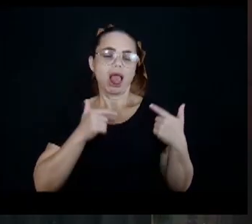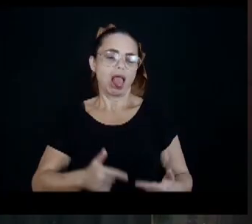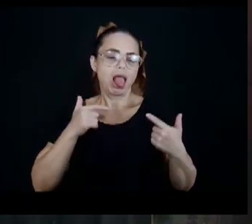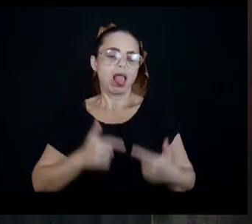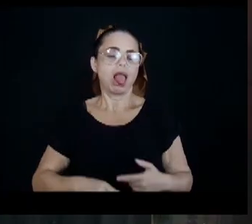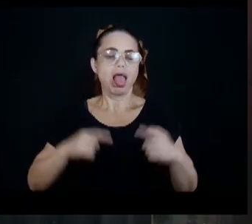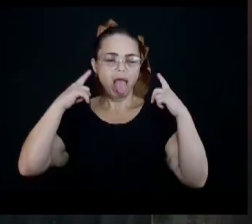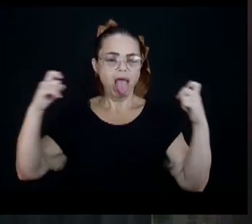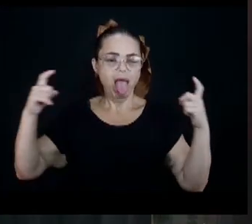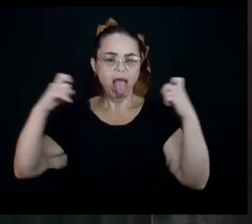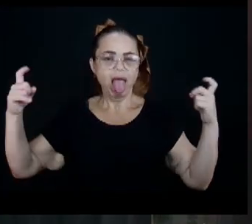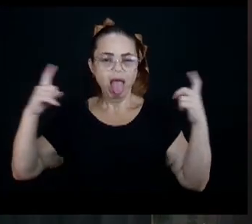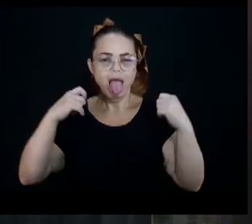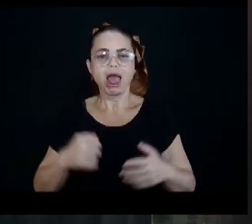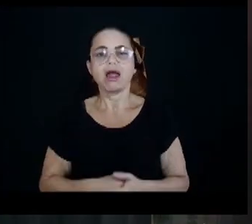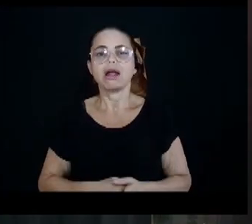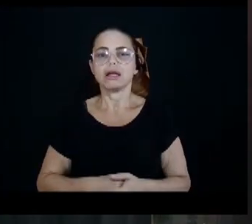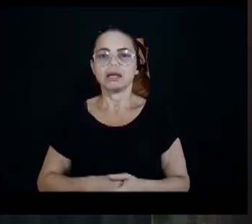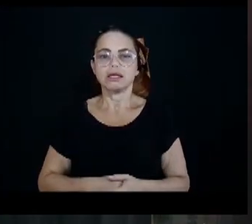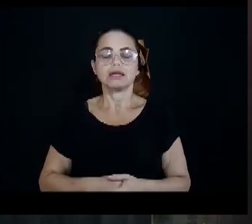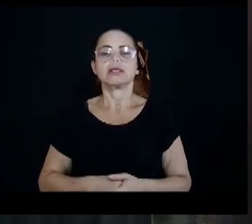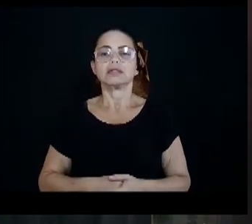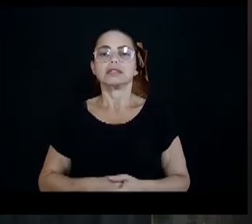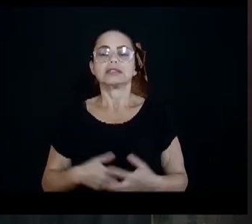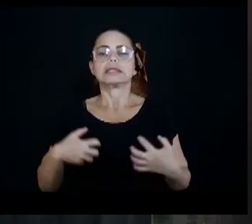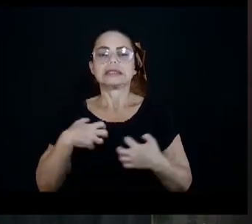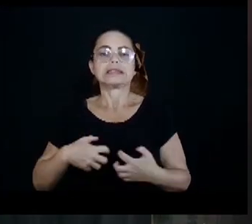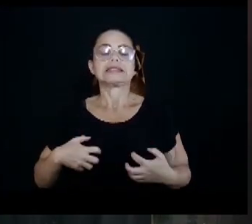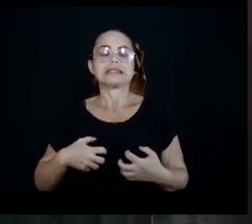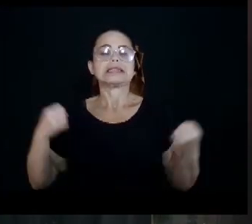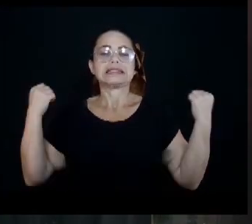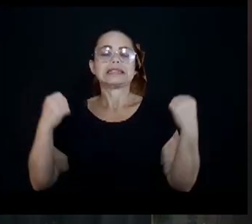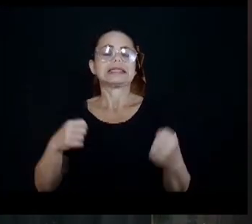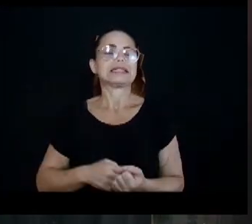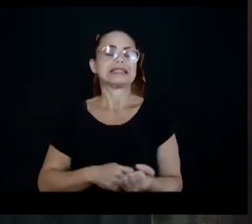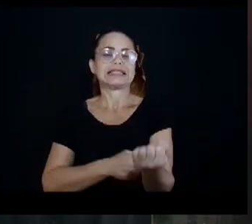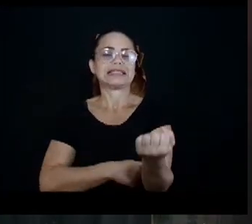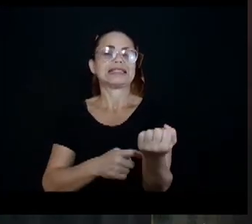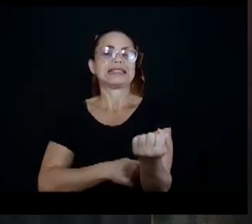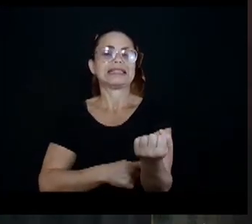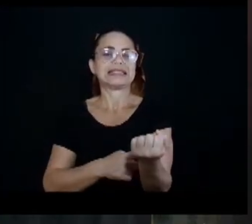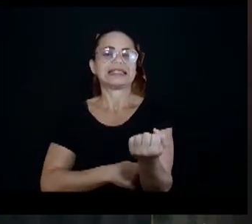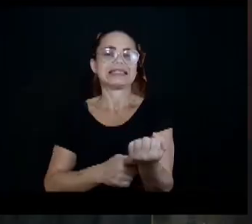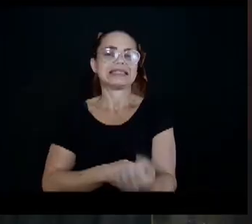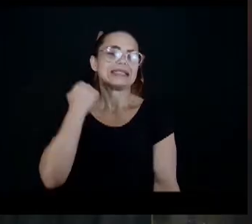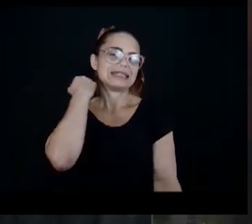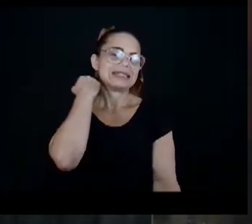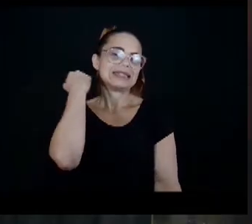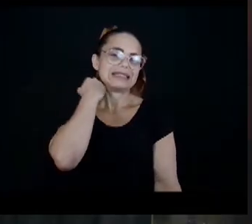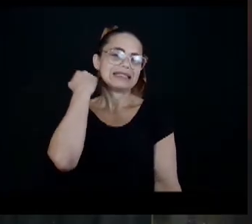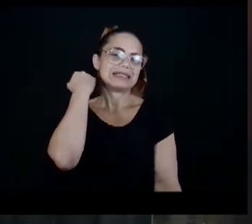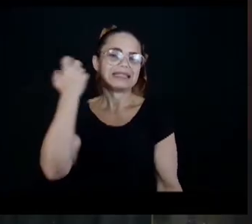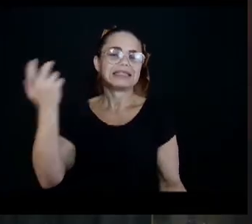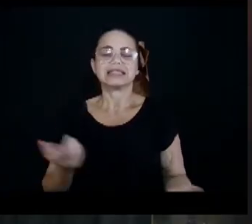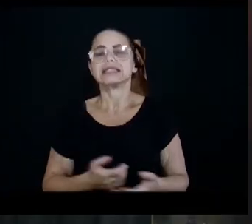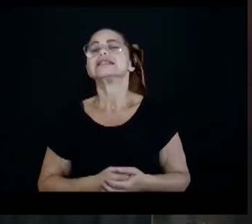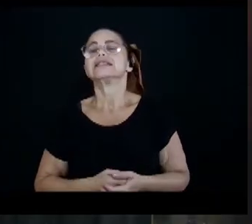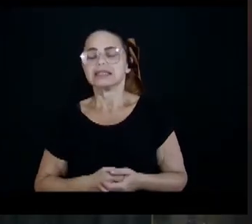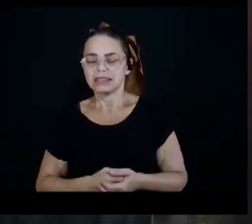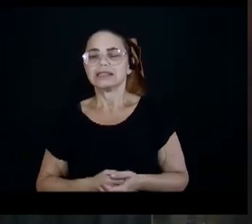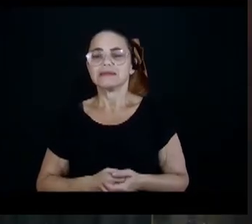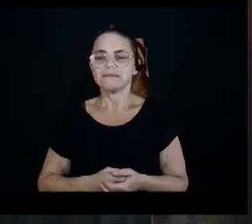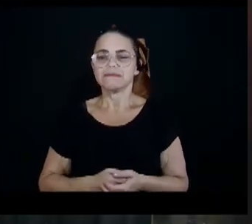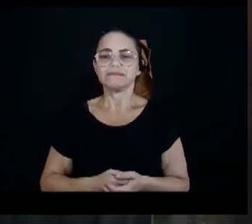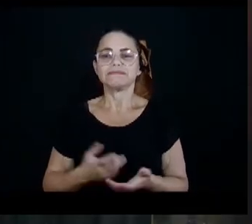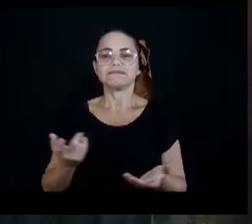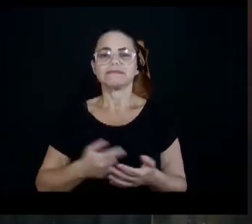mais irritativas, eu não sei se existe esse subjetivo, né? Ficam mais irritativas, então querem se isolar,